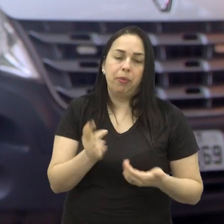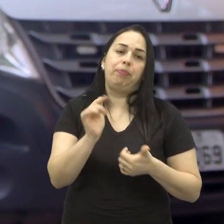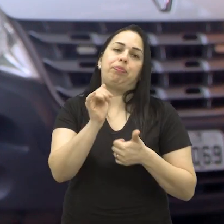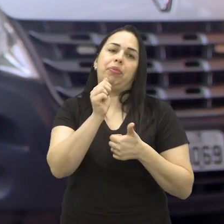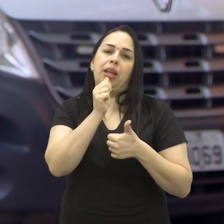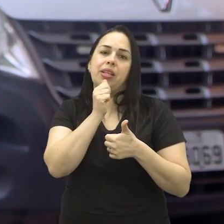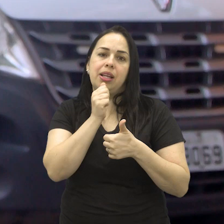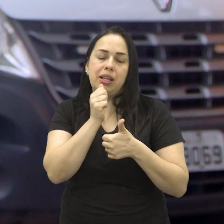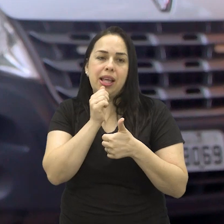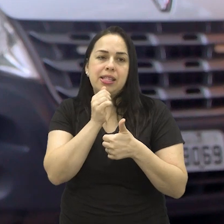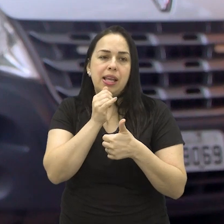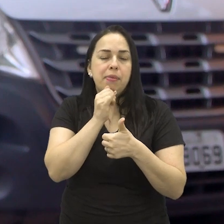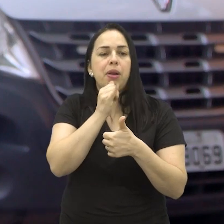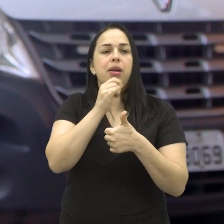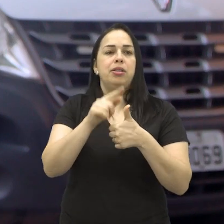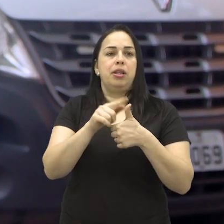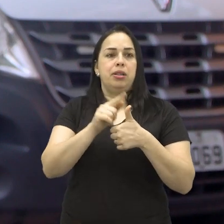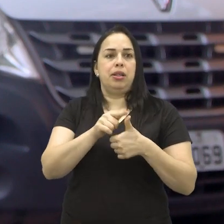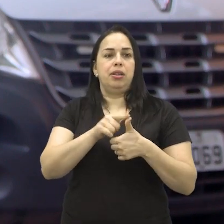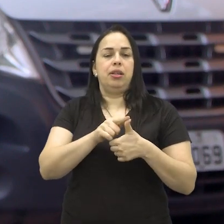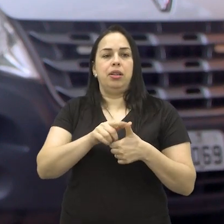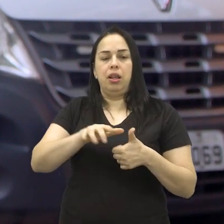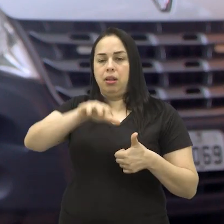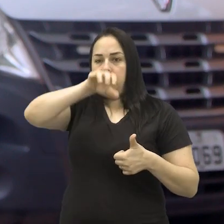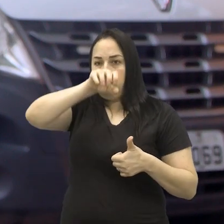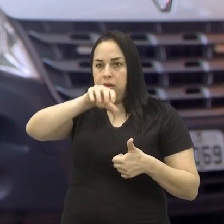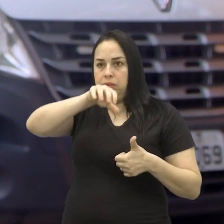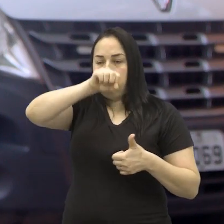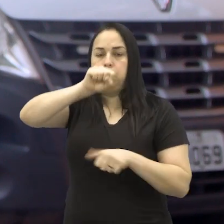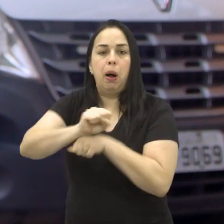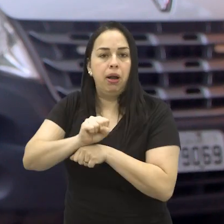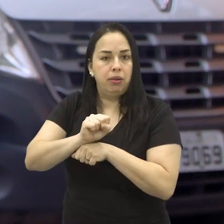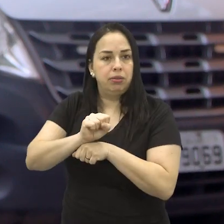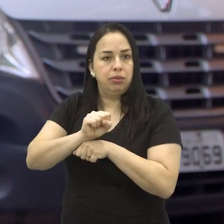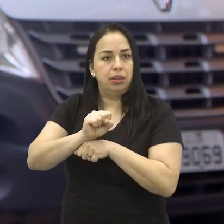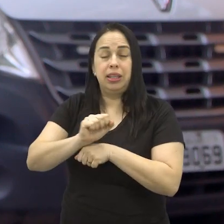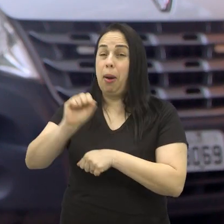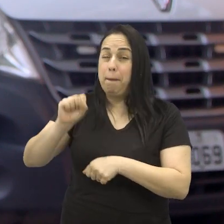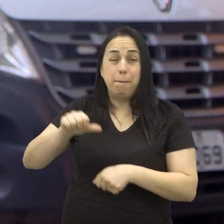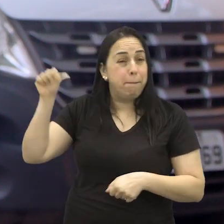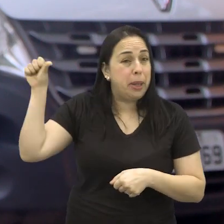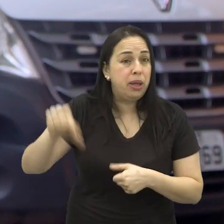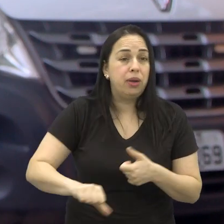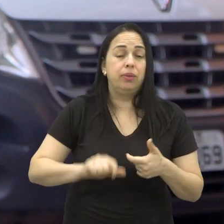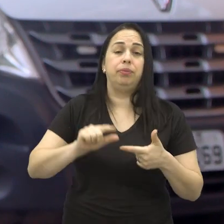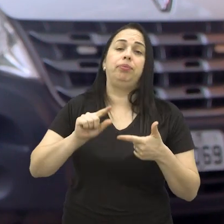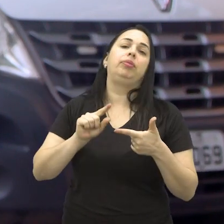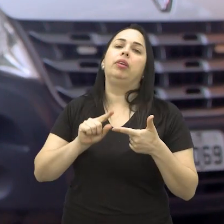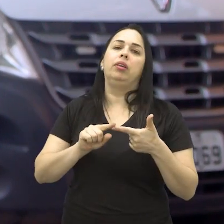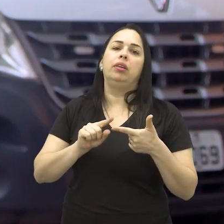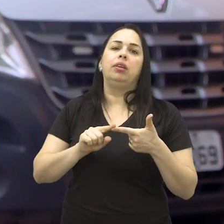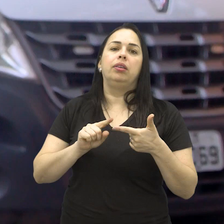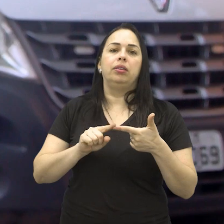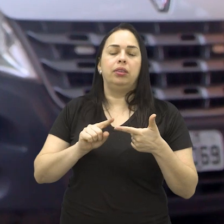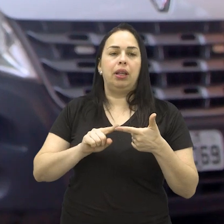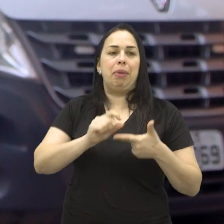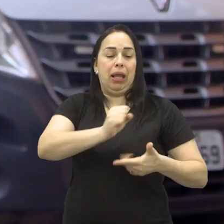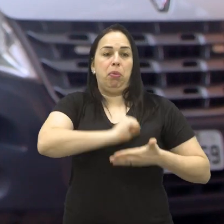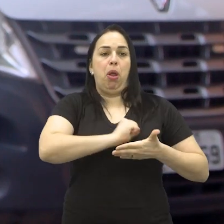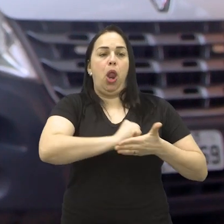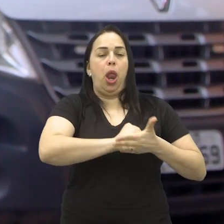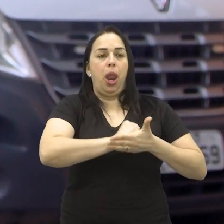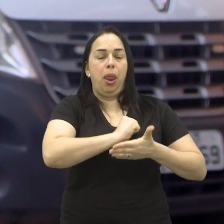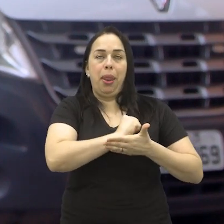Então, dentre eles englobaria tanto a parada cardiorrespiratória, né, que seria o pior dos cenários, até quadros